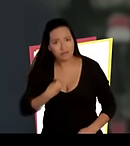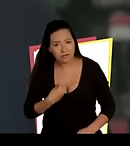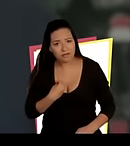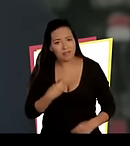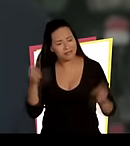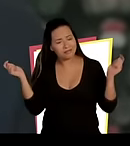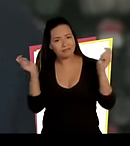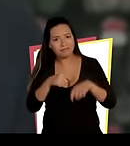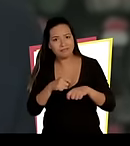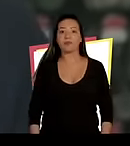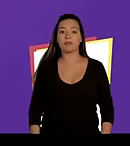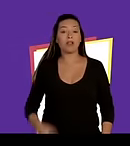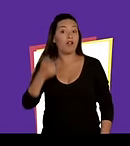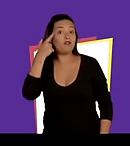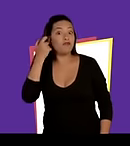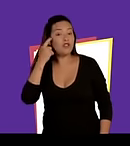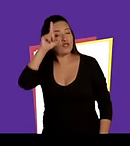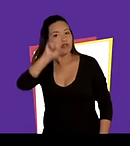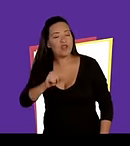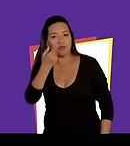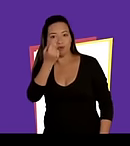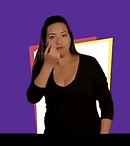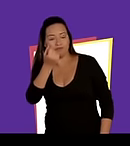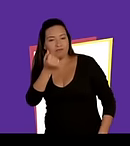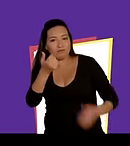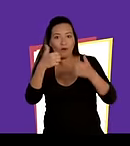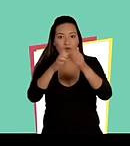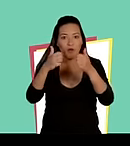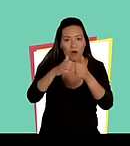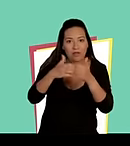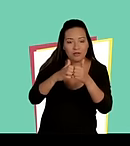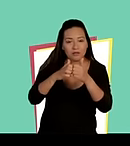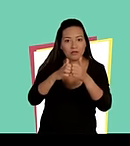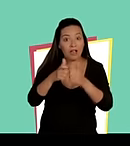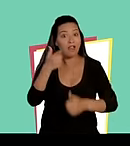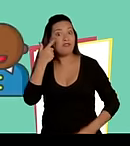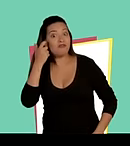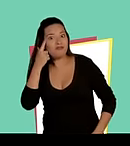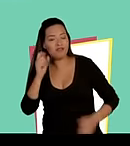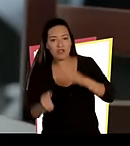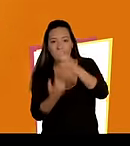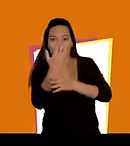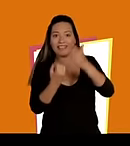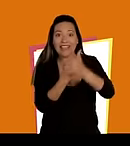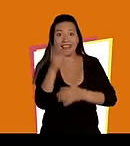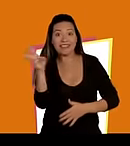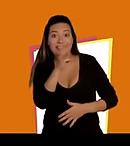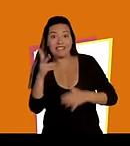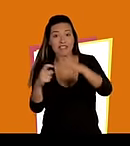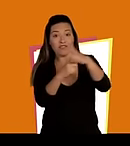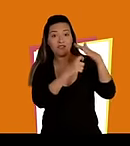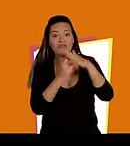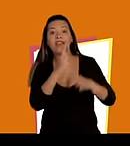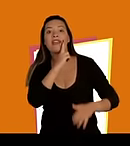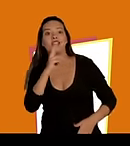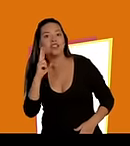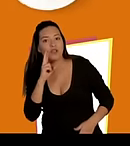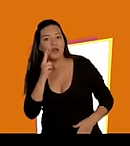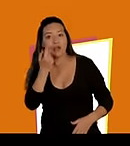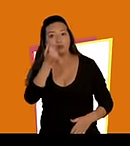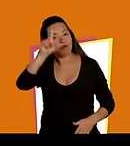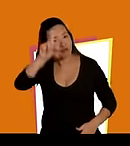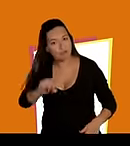mais barata. É possível. O Freixo vai baixar o preço do busão. O motor é fazendo, meu irmão! O Freixo vai criar 33